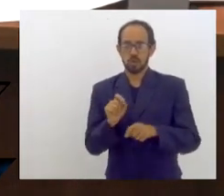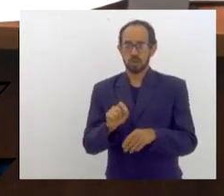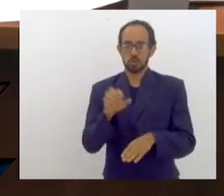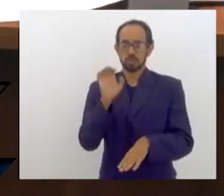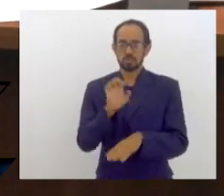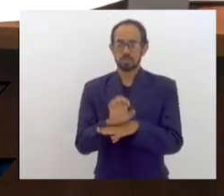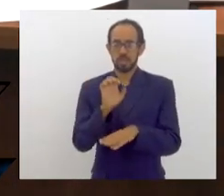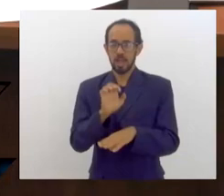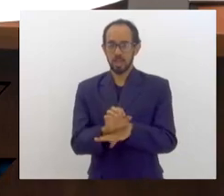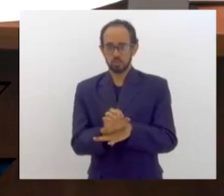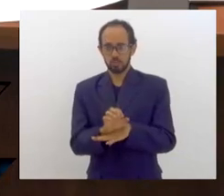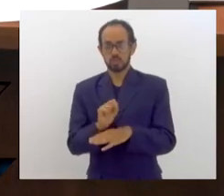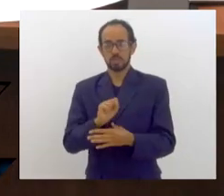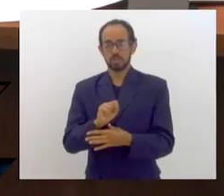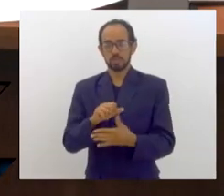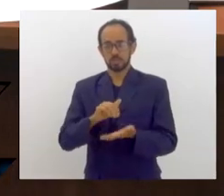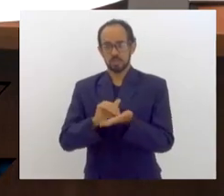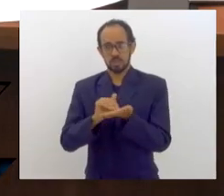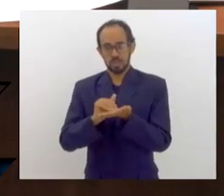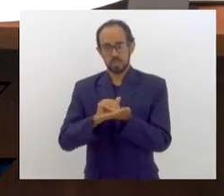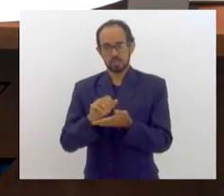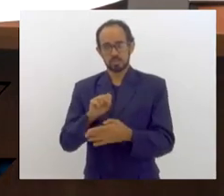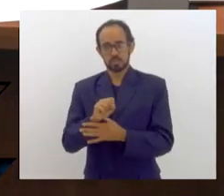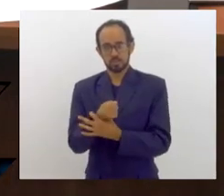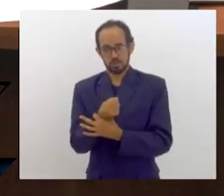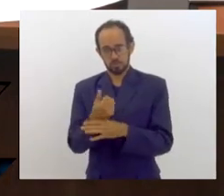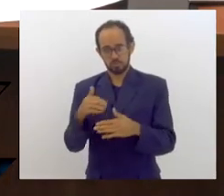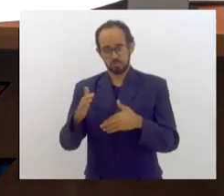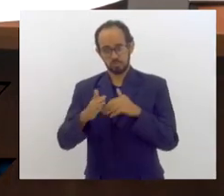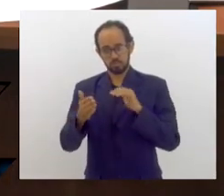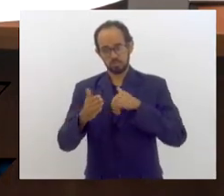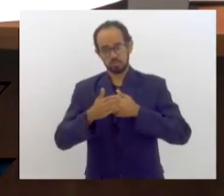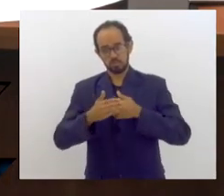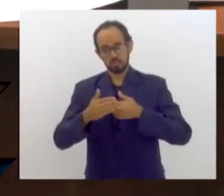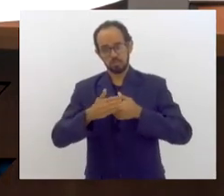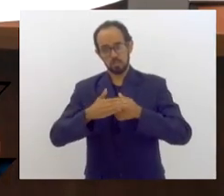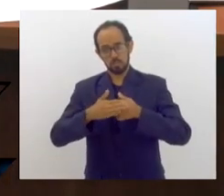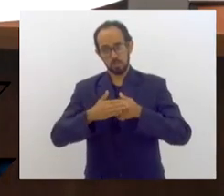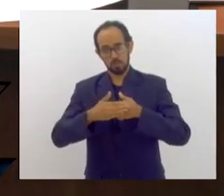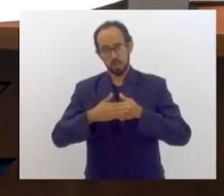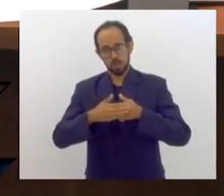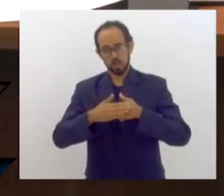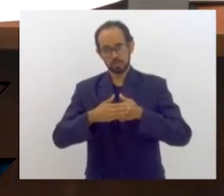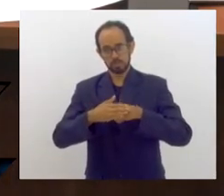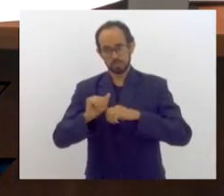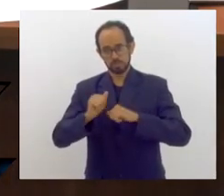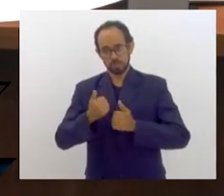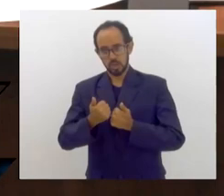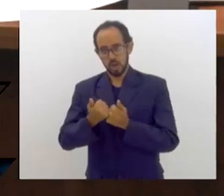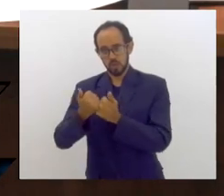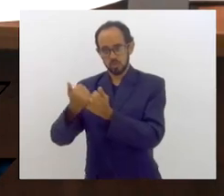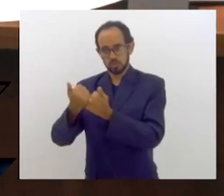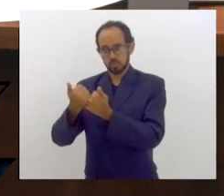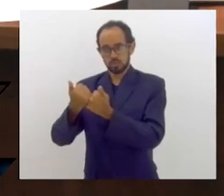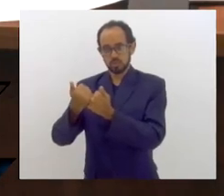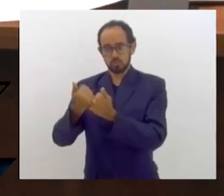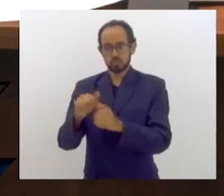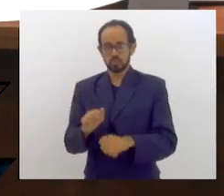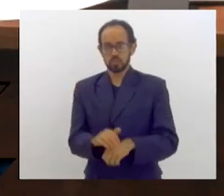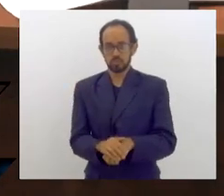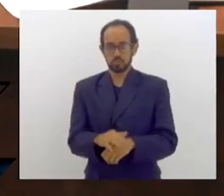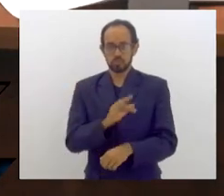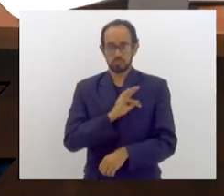Segurança proporcionem um auxílio a esse familiar para que possa se manter ao lado do policial. Porque